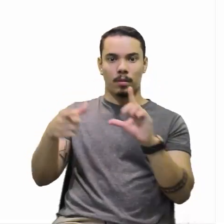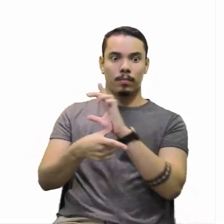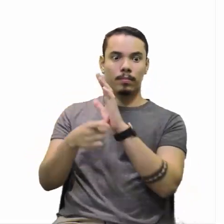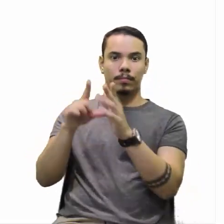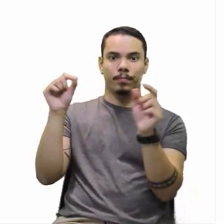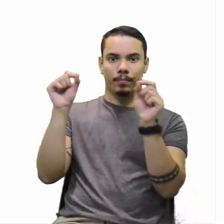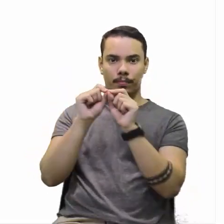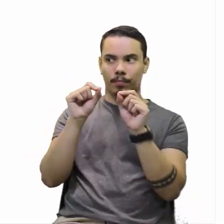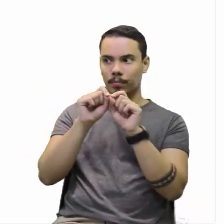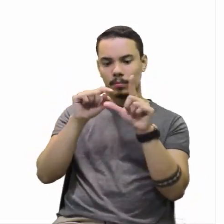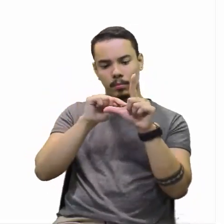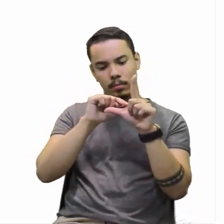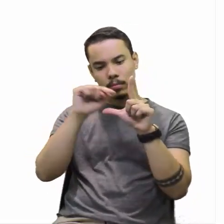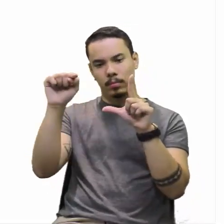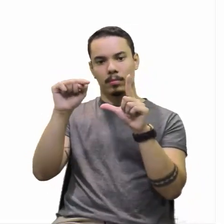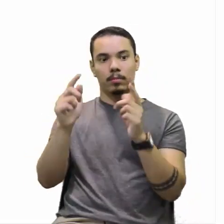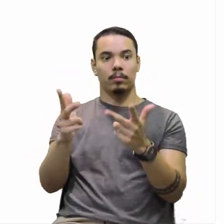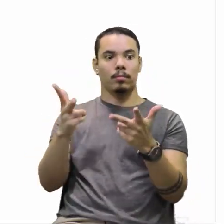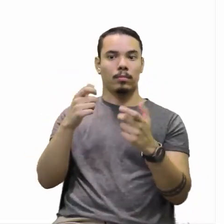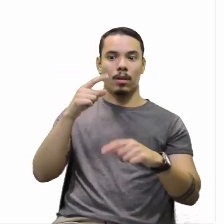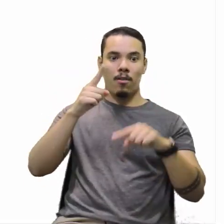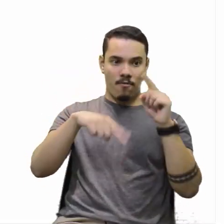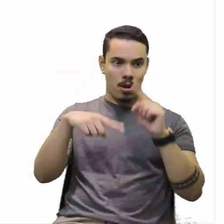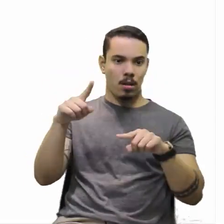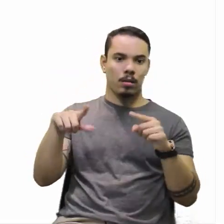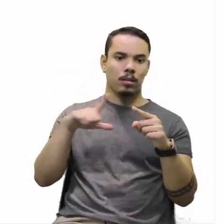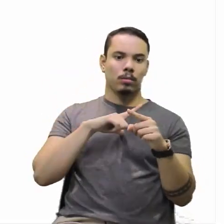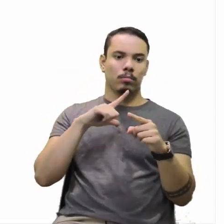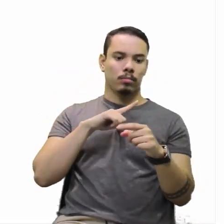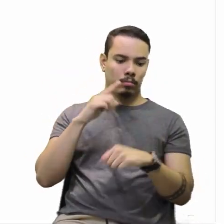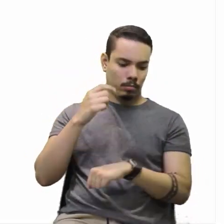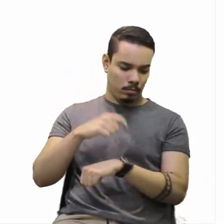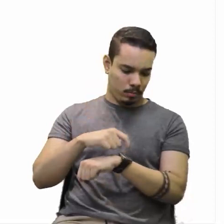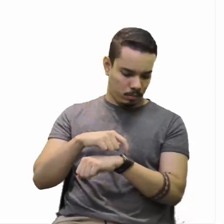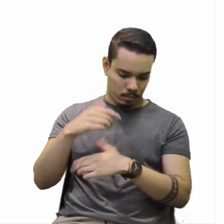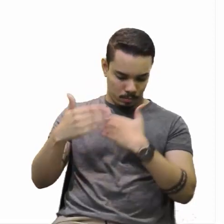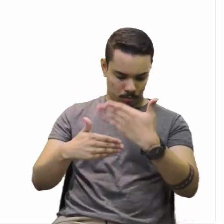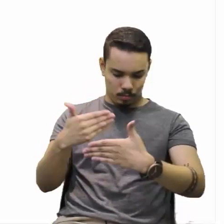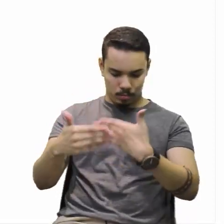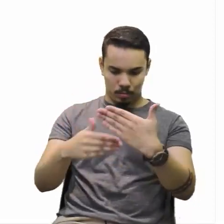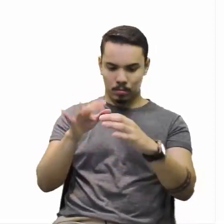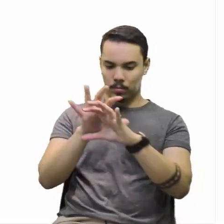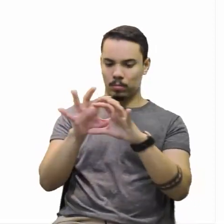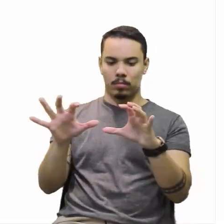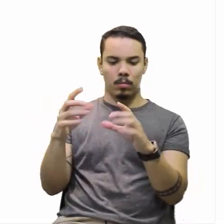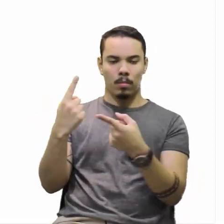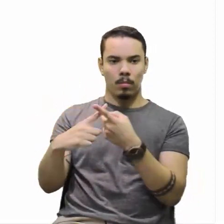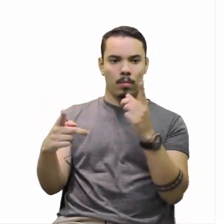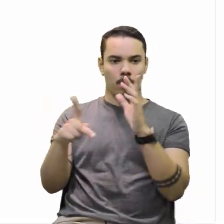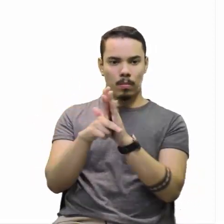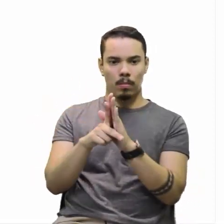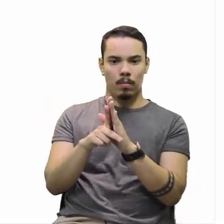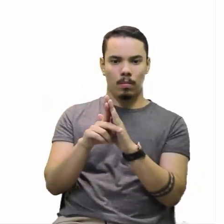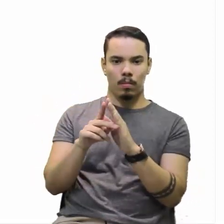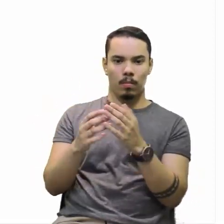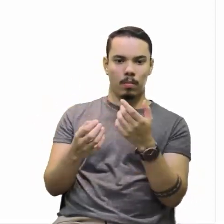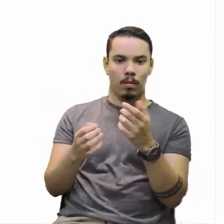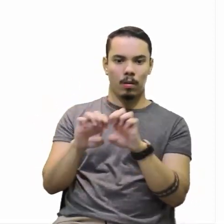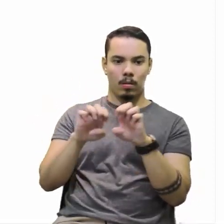montamos, percebemos que o fluxo varia em uma taxa constante, dado por essa